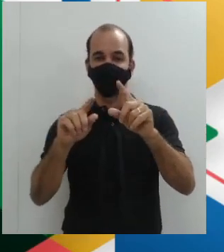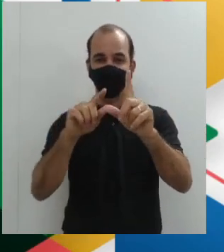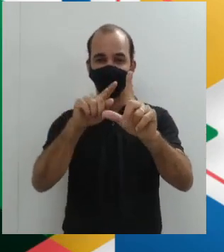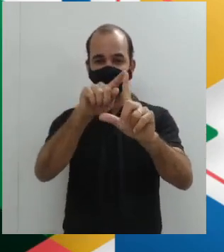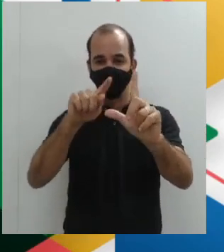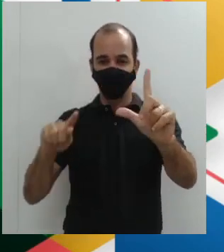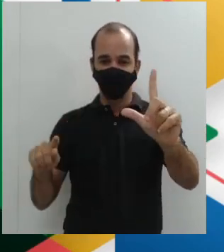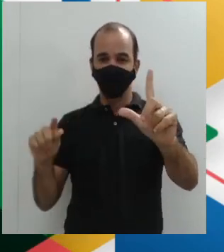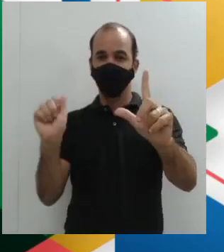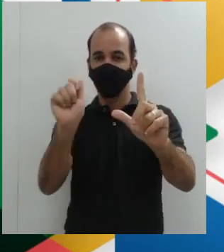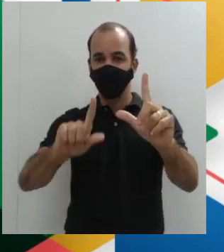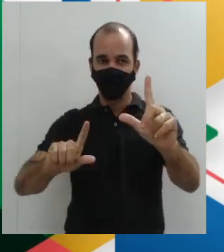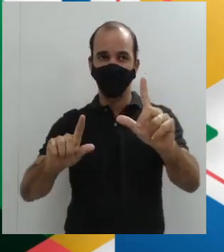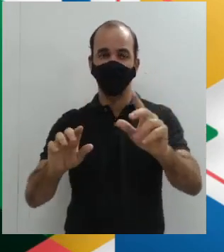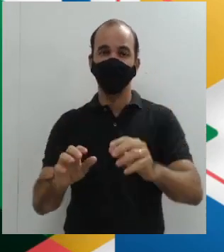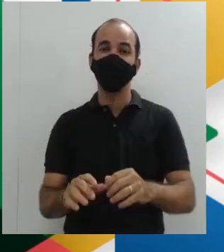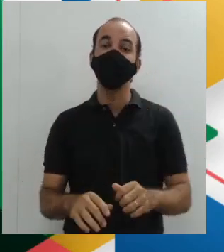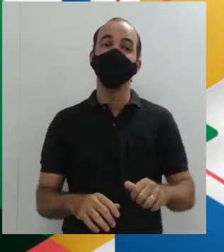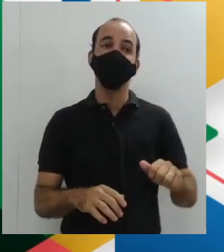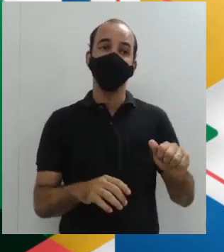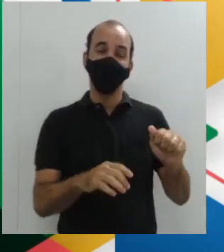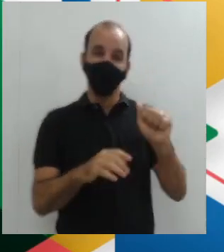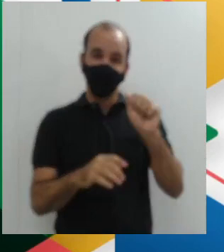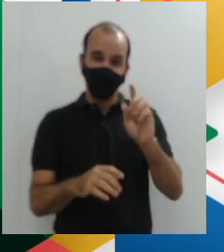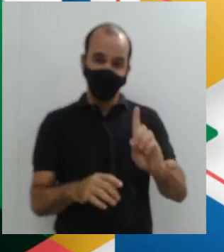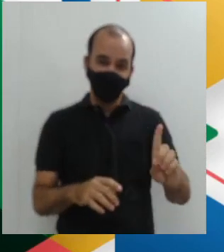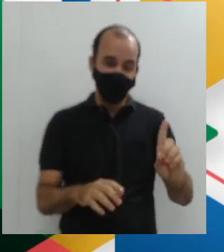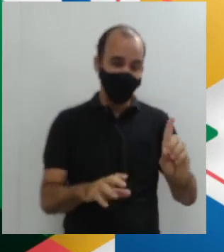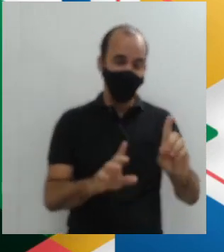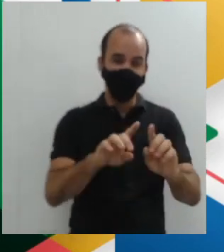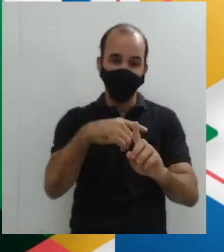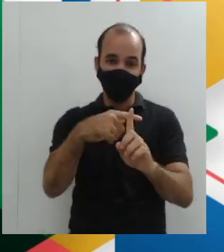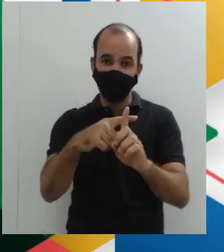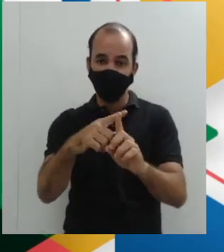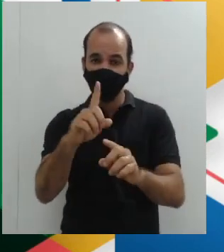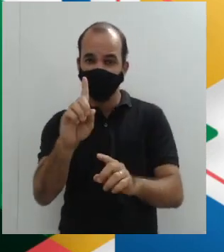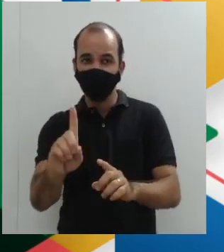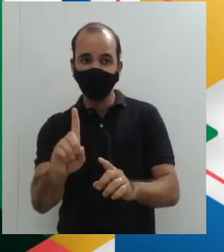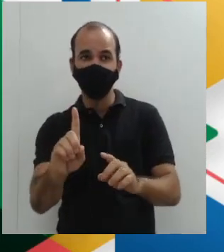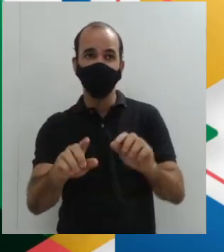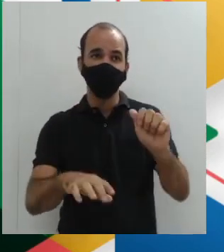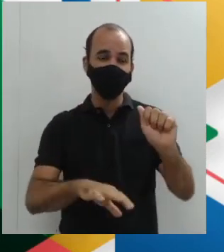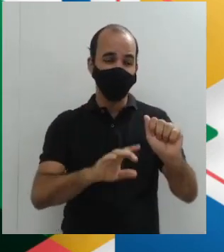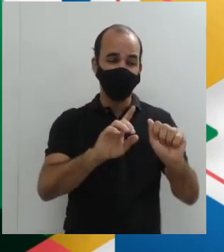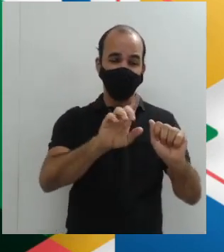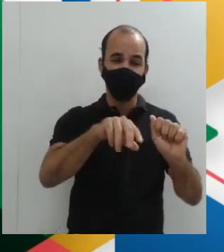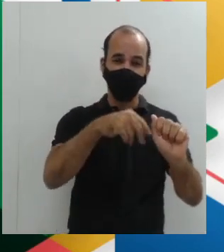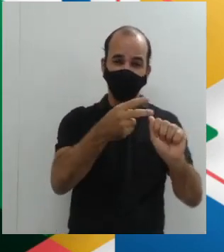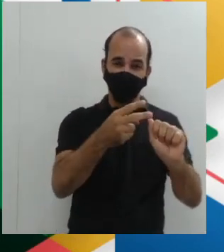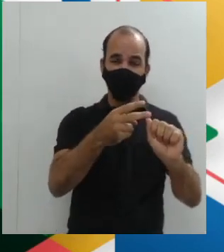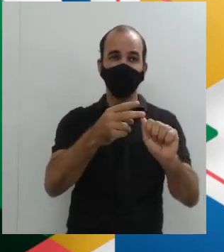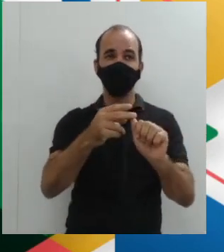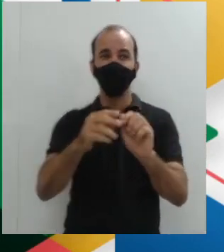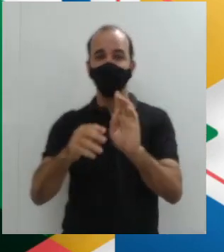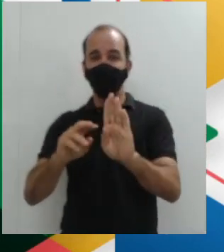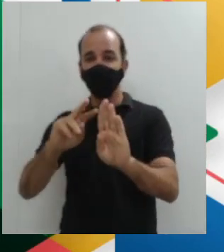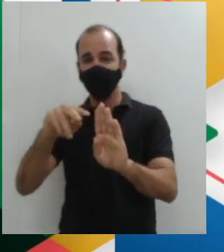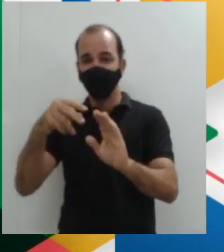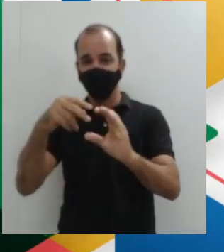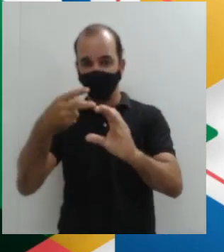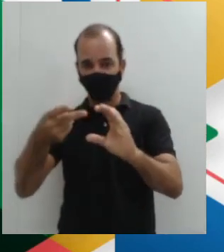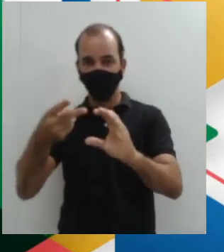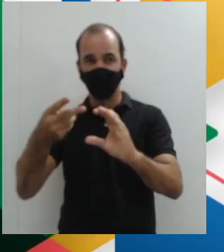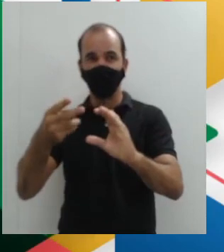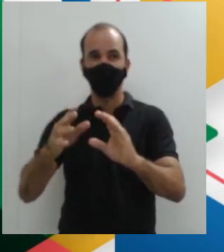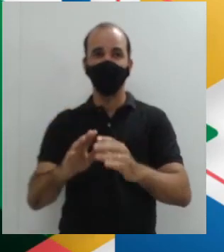ao quadrado, é igual Dzinho ao quadrado, mais Czinho ao quadrado. Olha que legal, galera. Se o Dzinho ao quadrado eu já tenho na